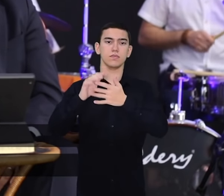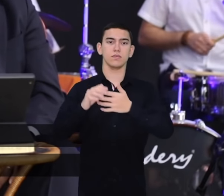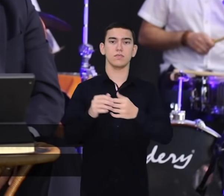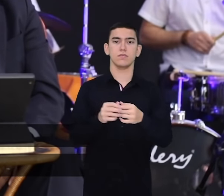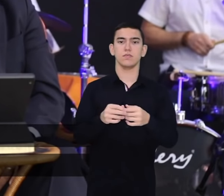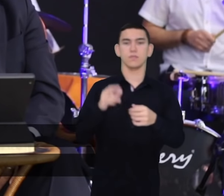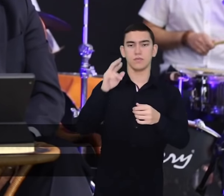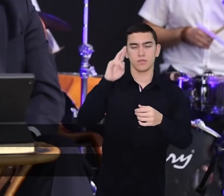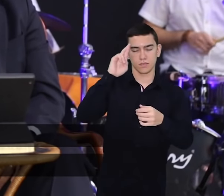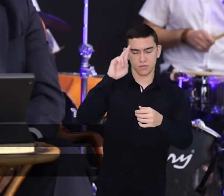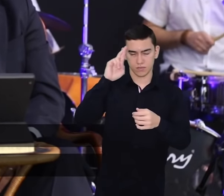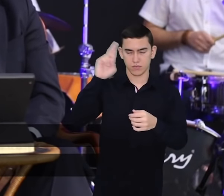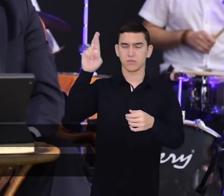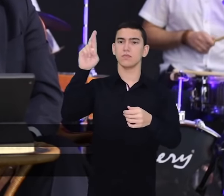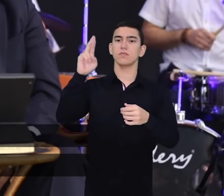se dobrará,